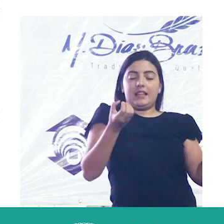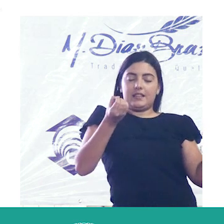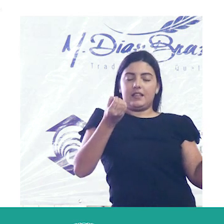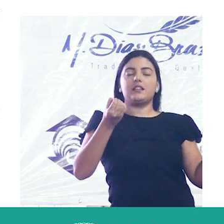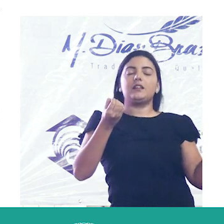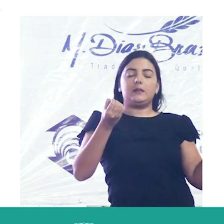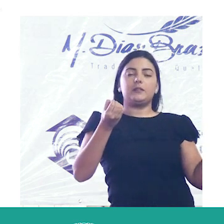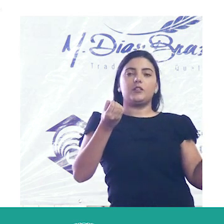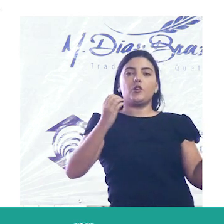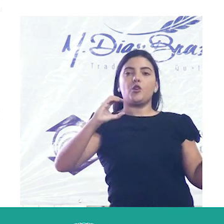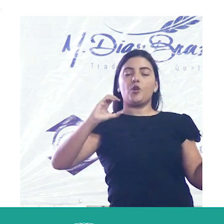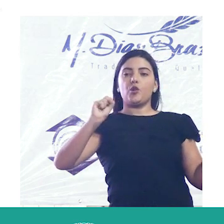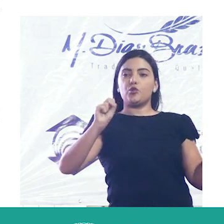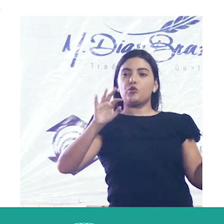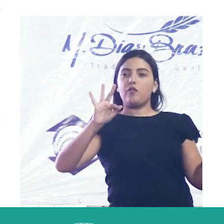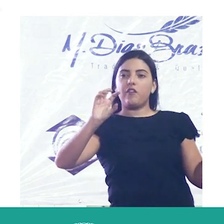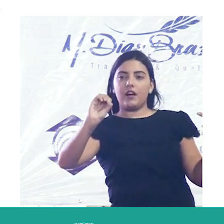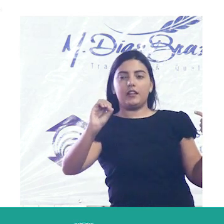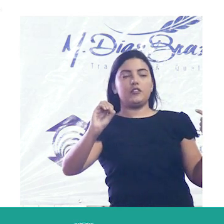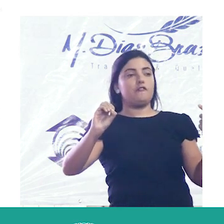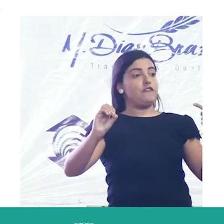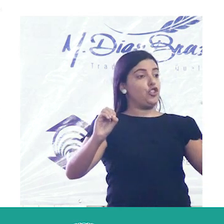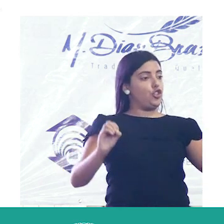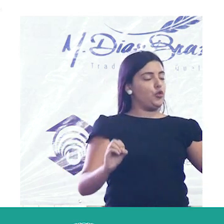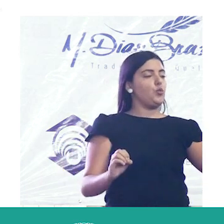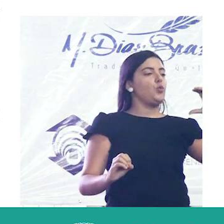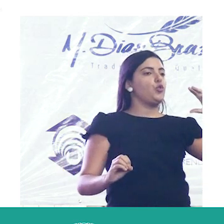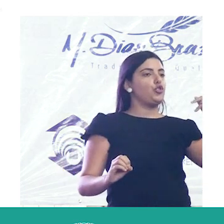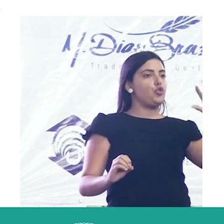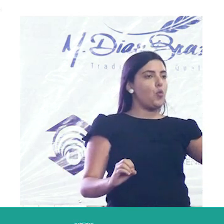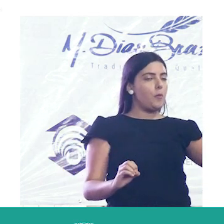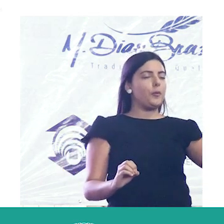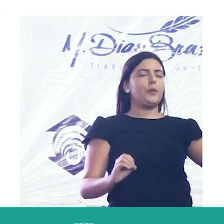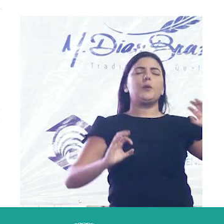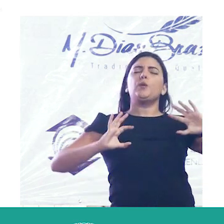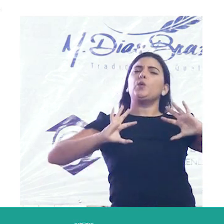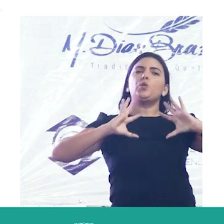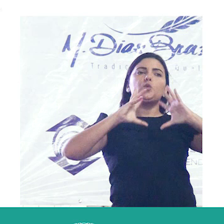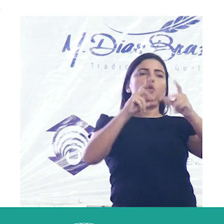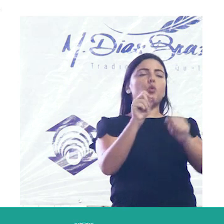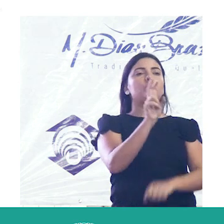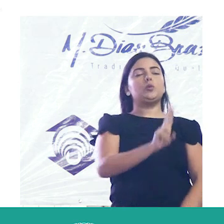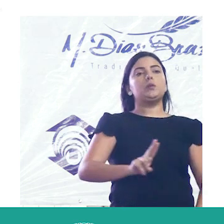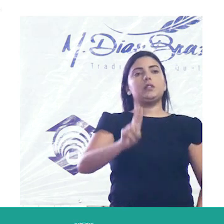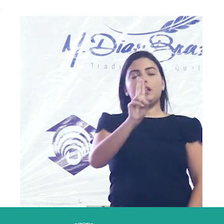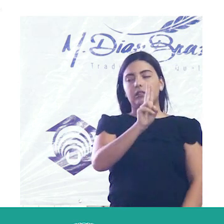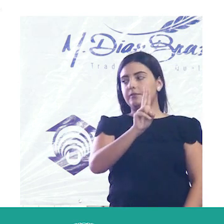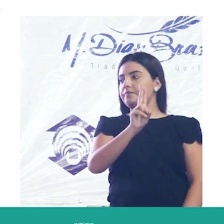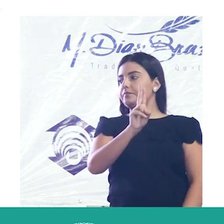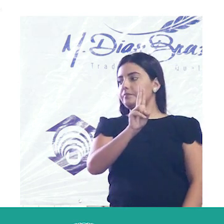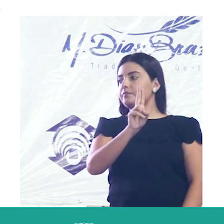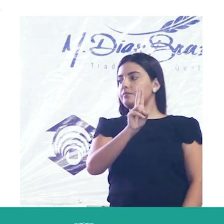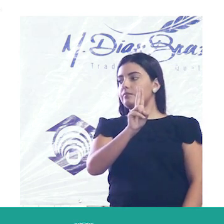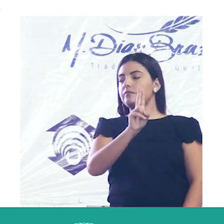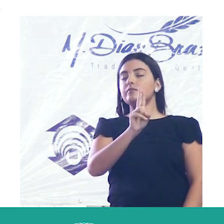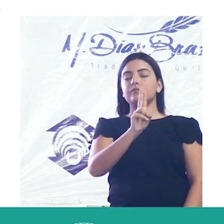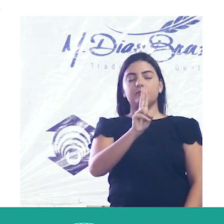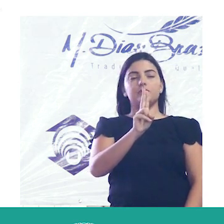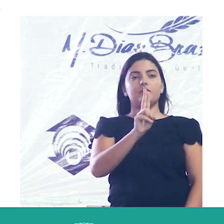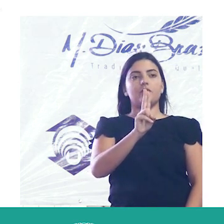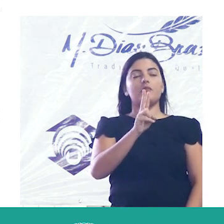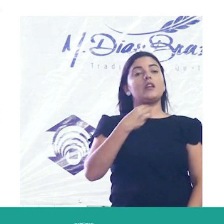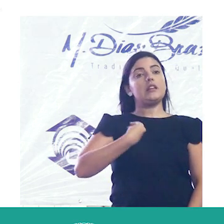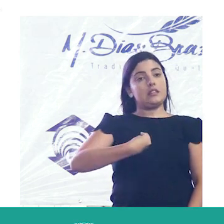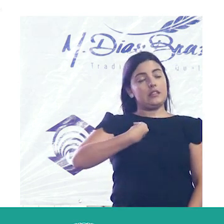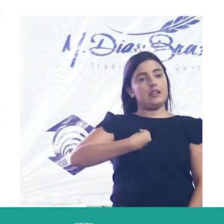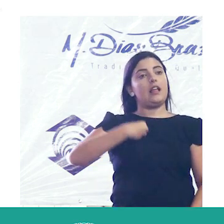chumbo e 21% de chumbo. Entre todos os compostos de processos, Entre todos os compostos de chumbo